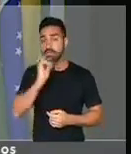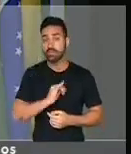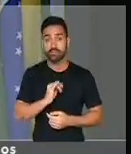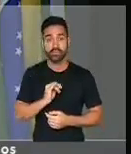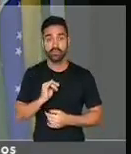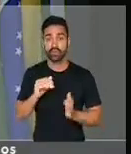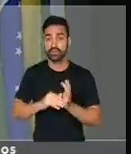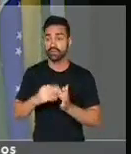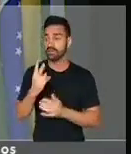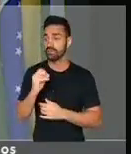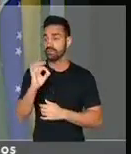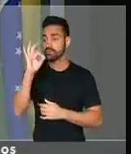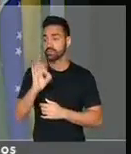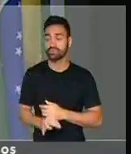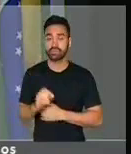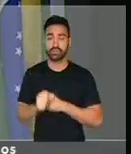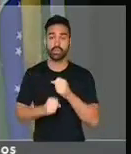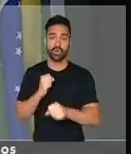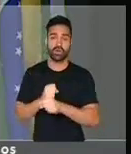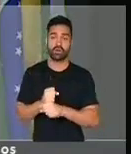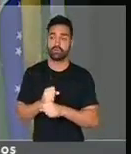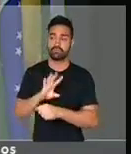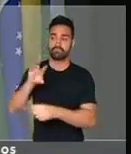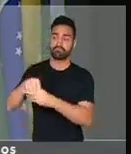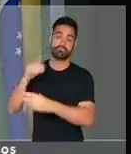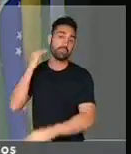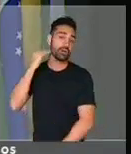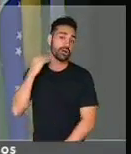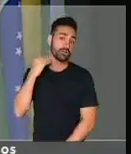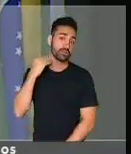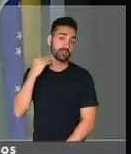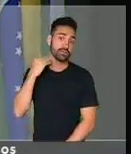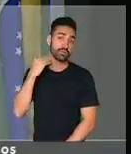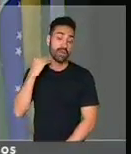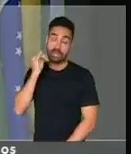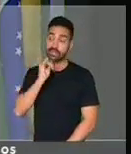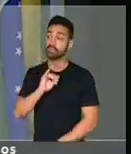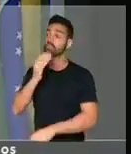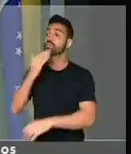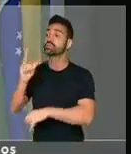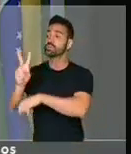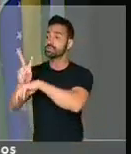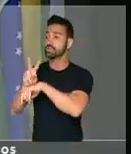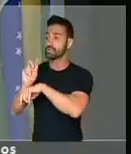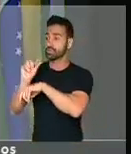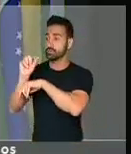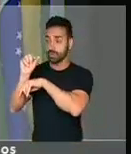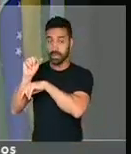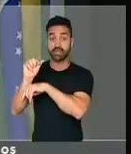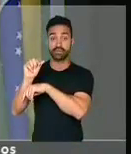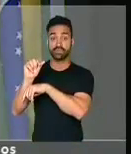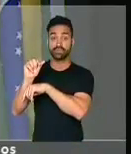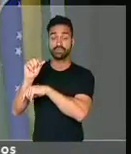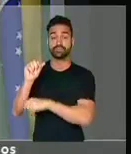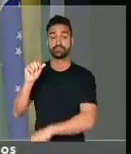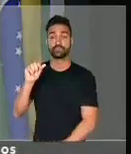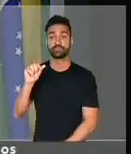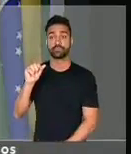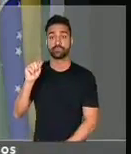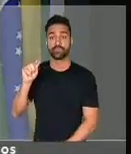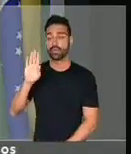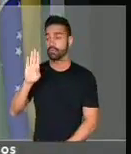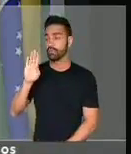remuneração de até 20% ao ano nos bancos. E na hora que ele toma empréstimo, ele vai pegar um empréstimo